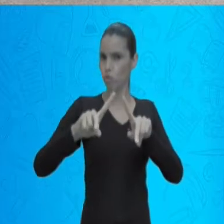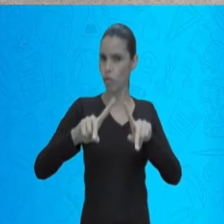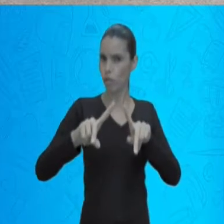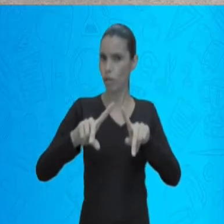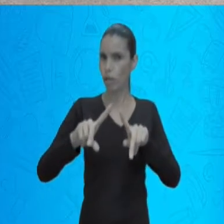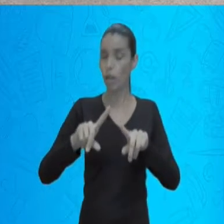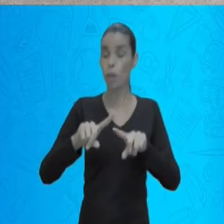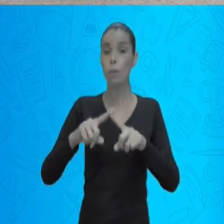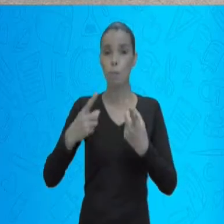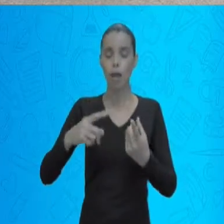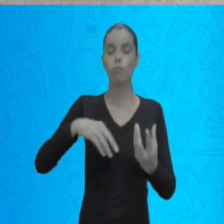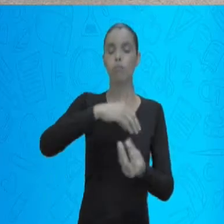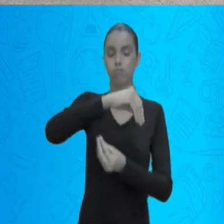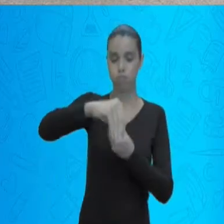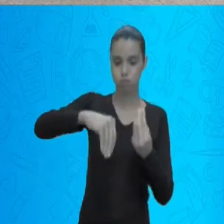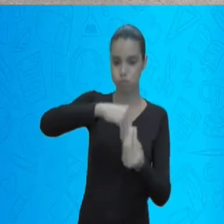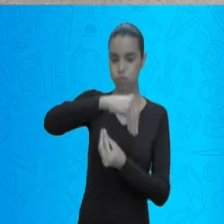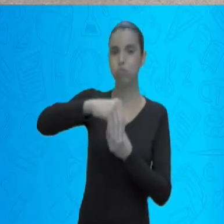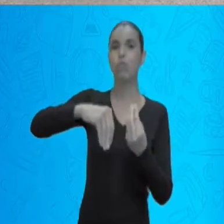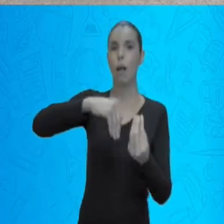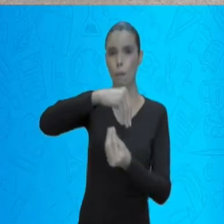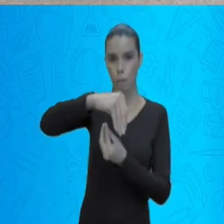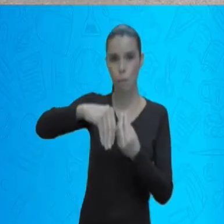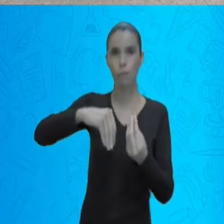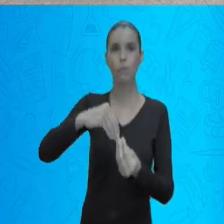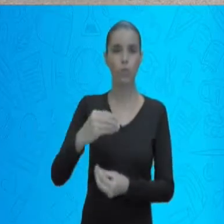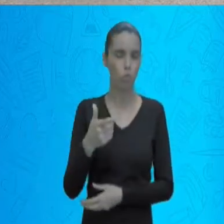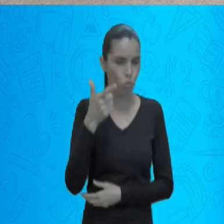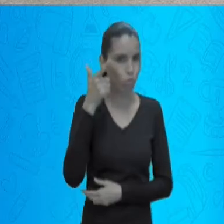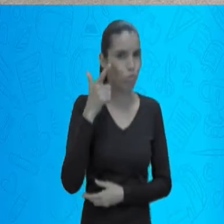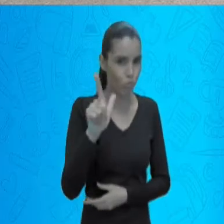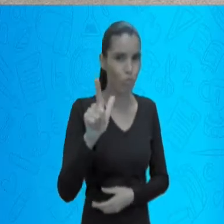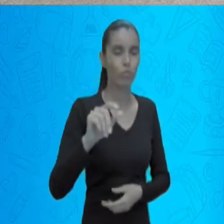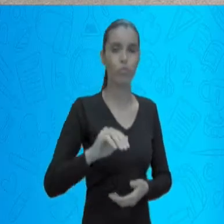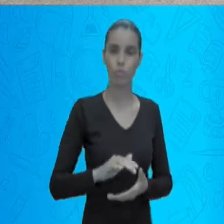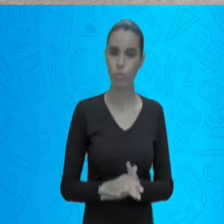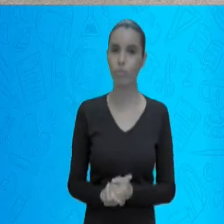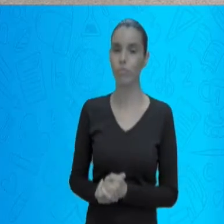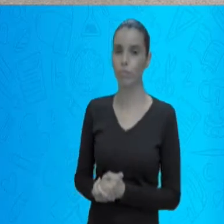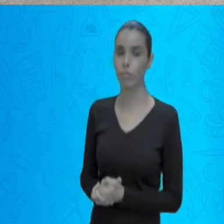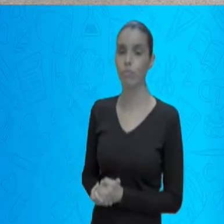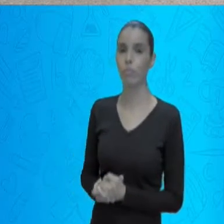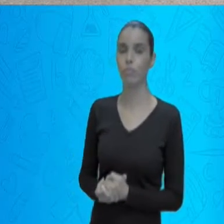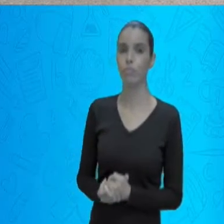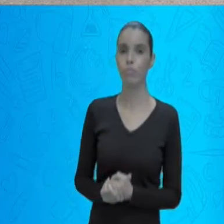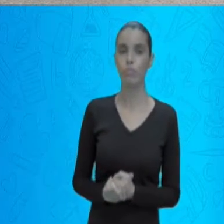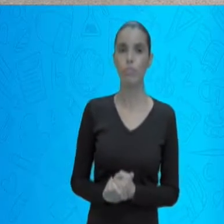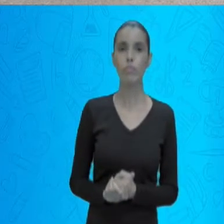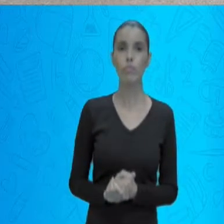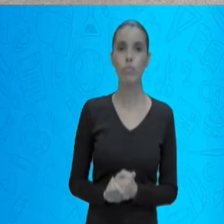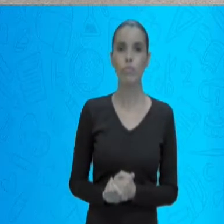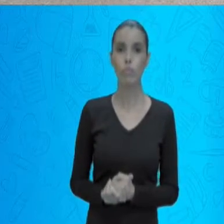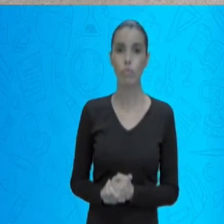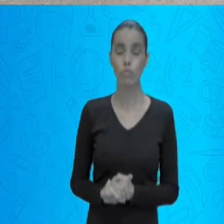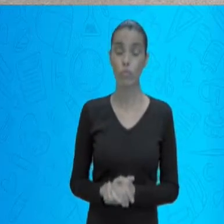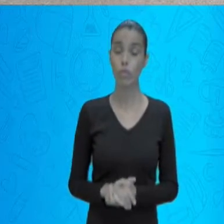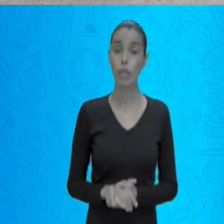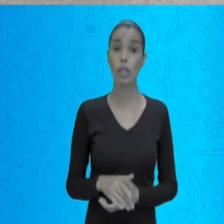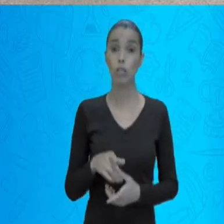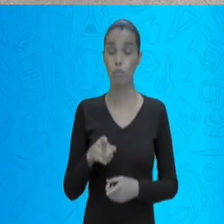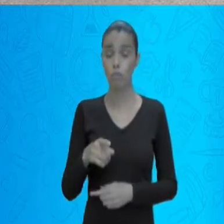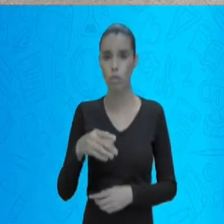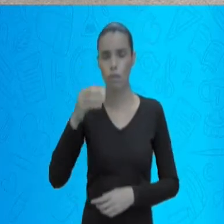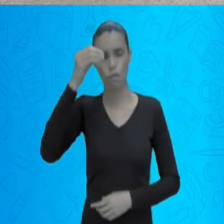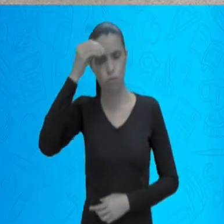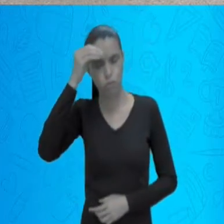mistura. Elas apresentam aspectos diferentes. Nós vamos continuar falando e você vai